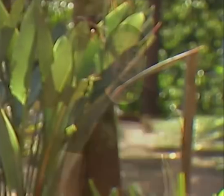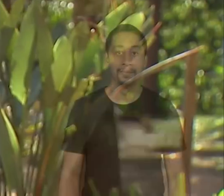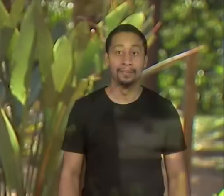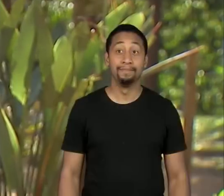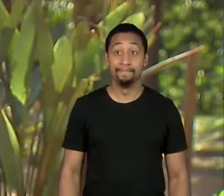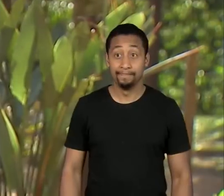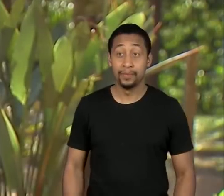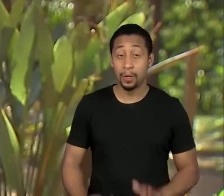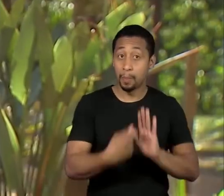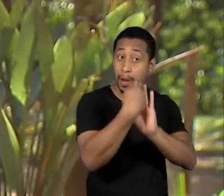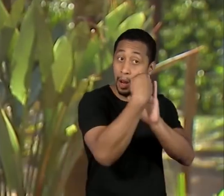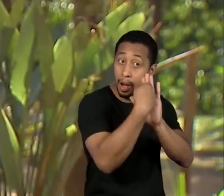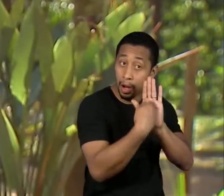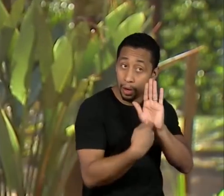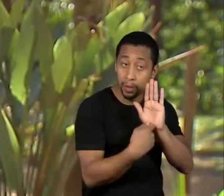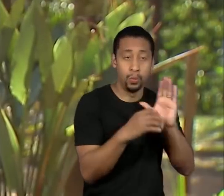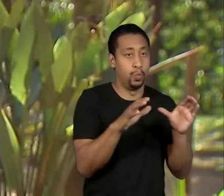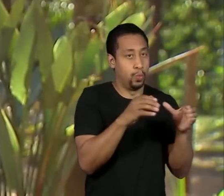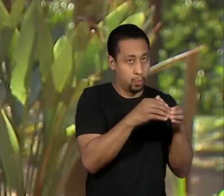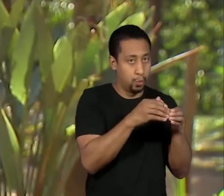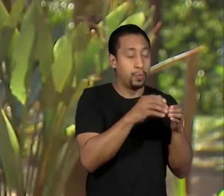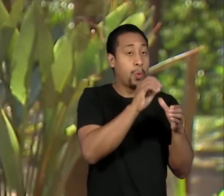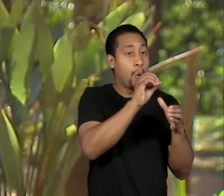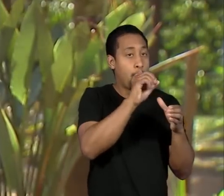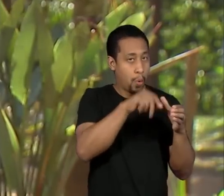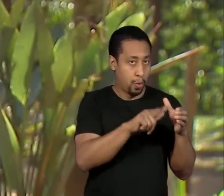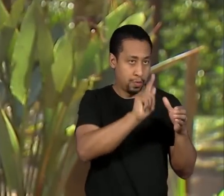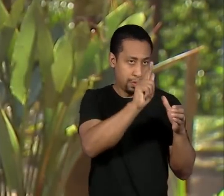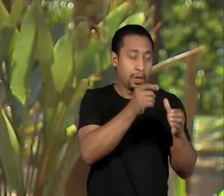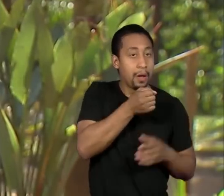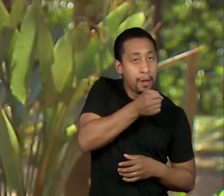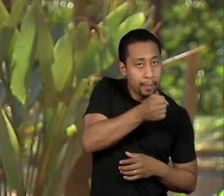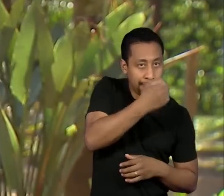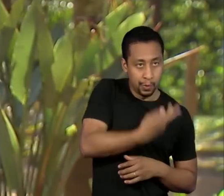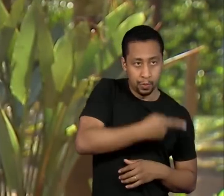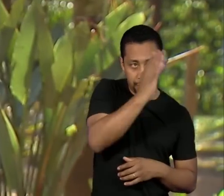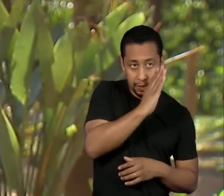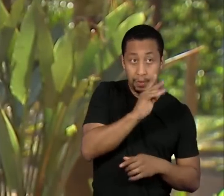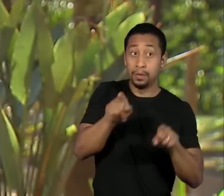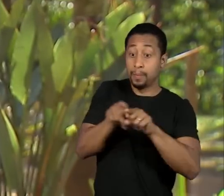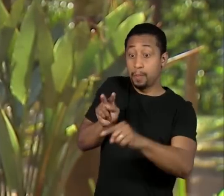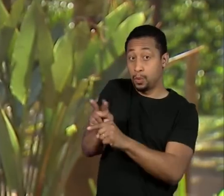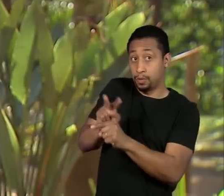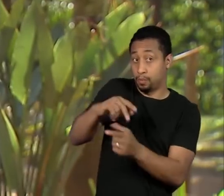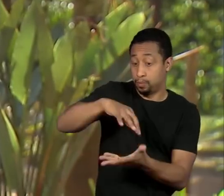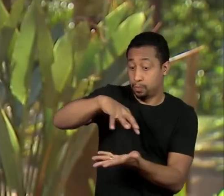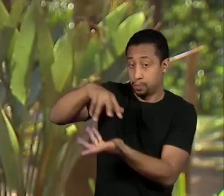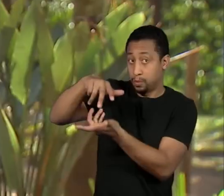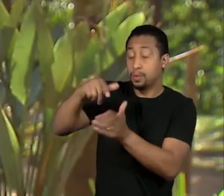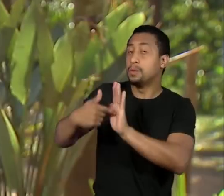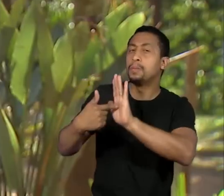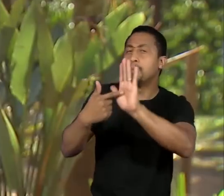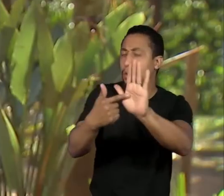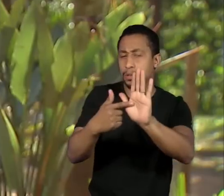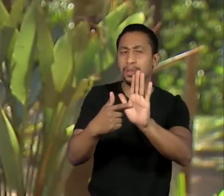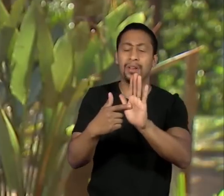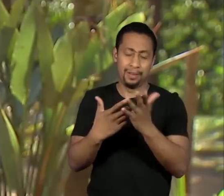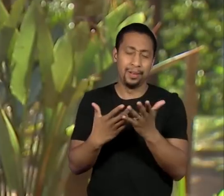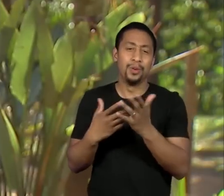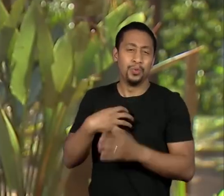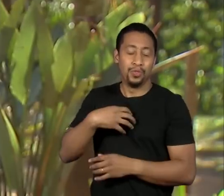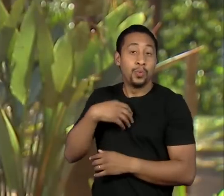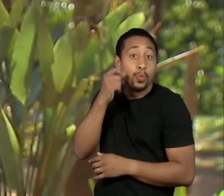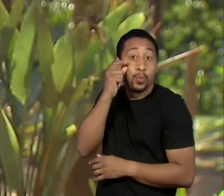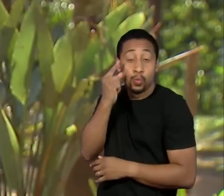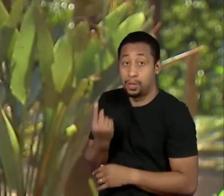Um relatório das ONGs Repórter Brasil e Proteção Animal Mundial traz as relações entre as monoculturas de soja,